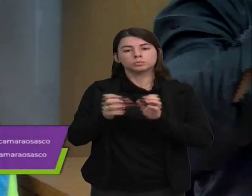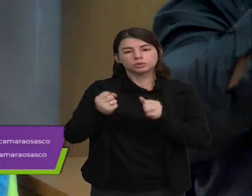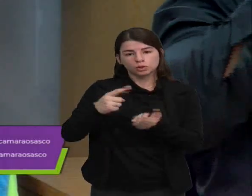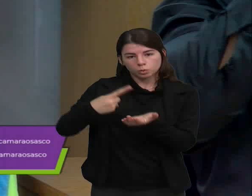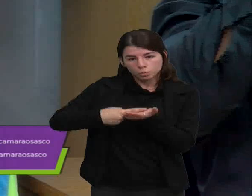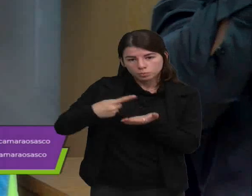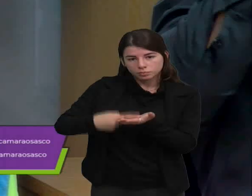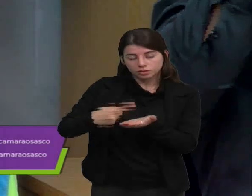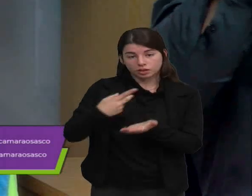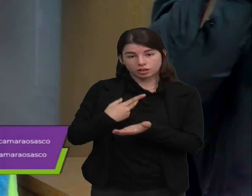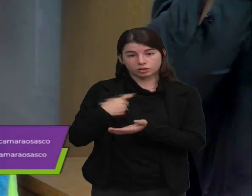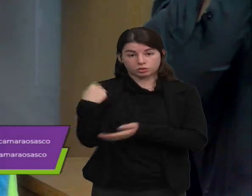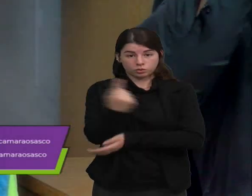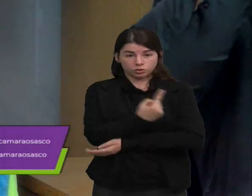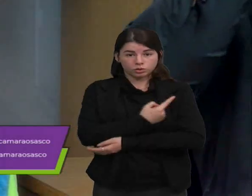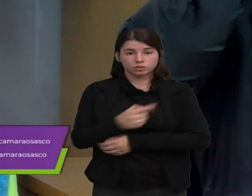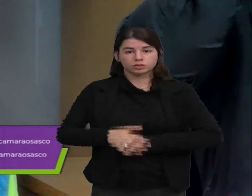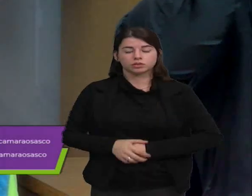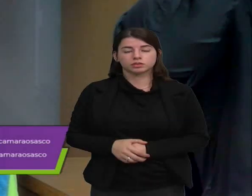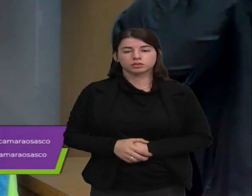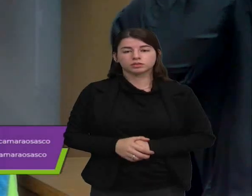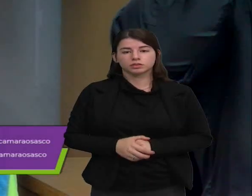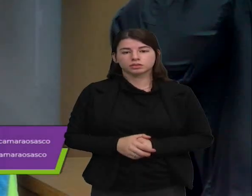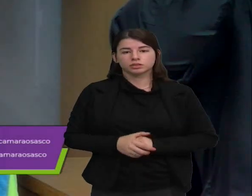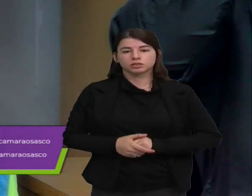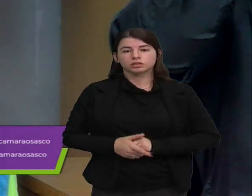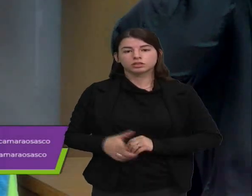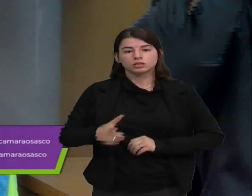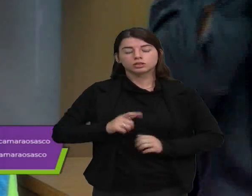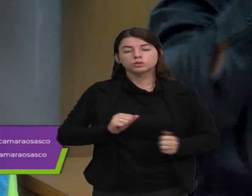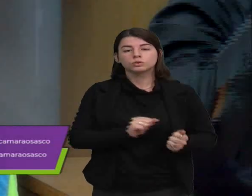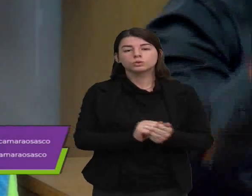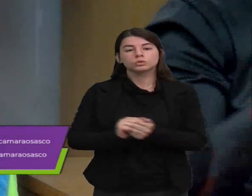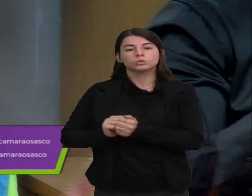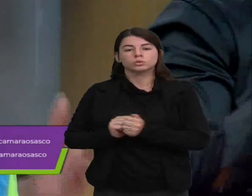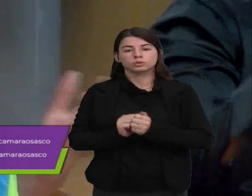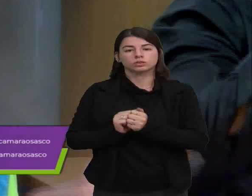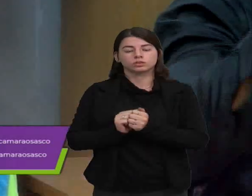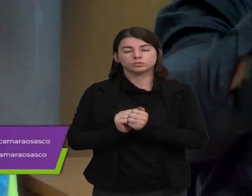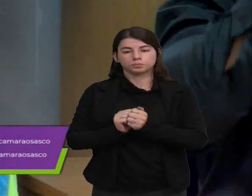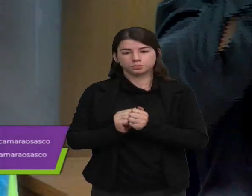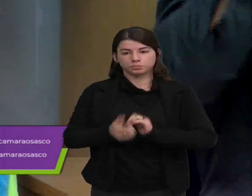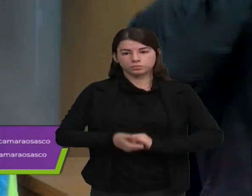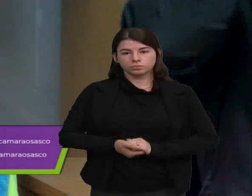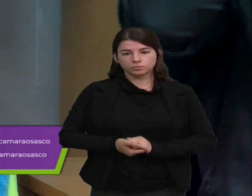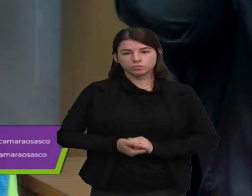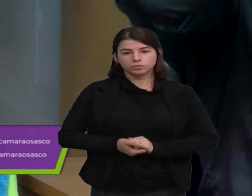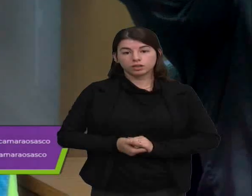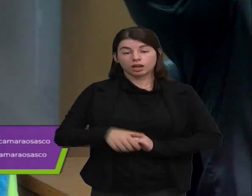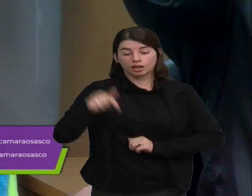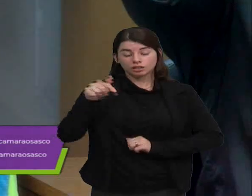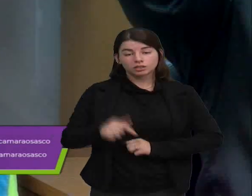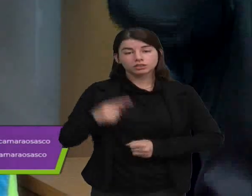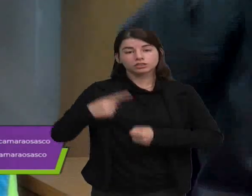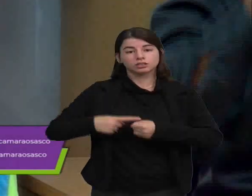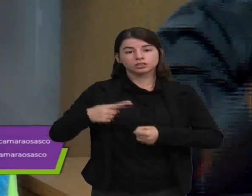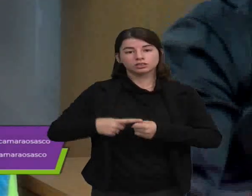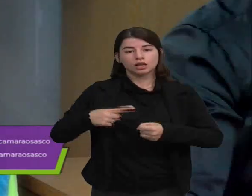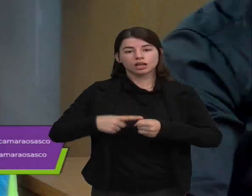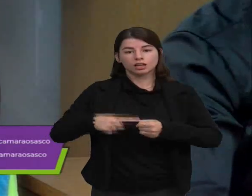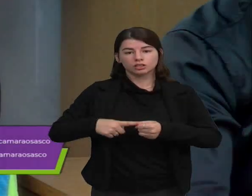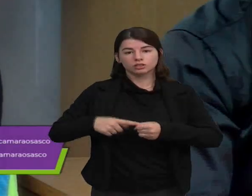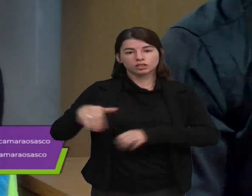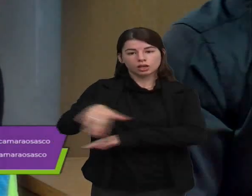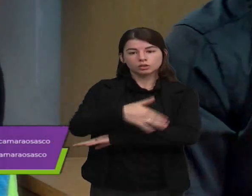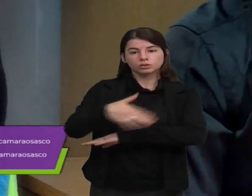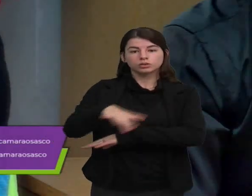já de fazer uma ação conjunta do plebiscito fazer um grande ato aqui na cidade de encher o calçadão